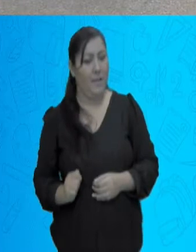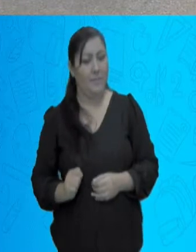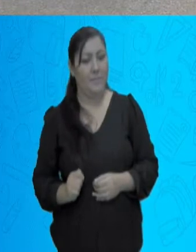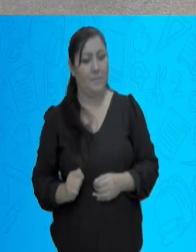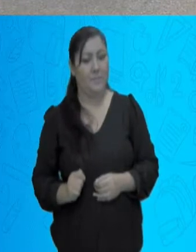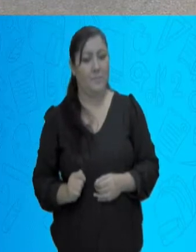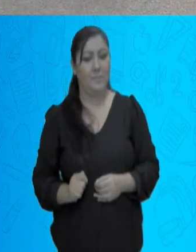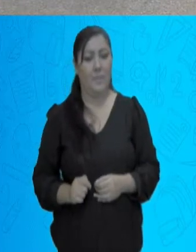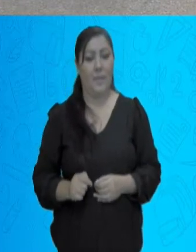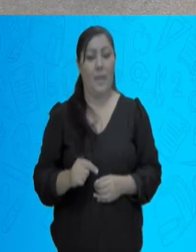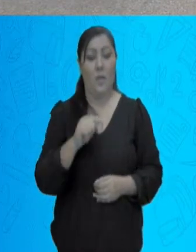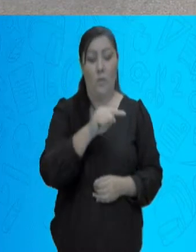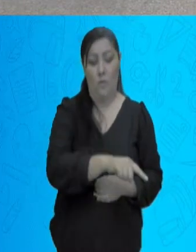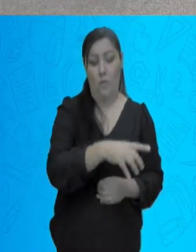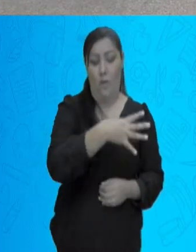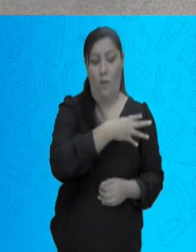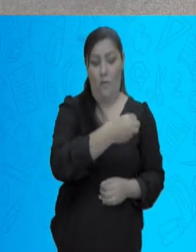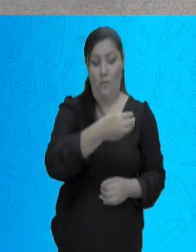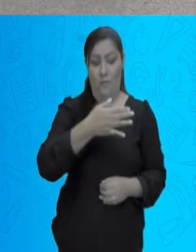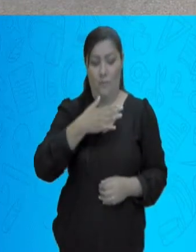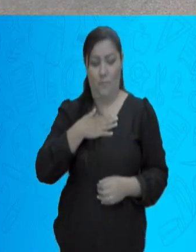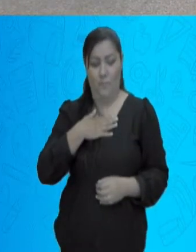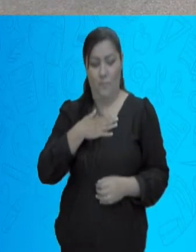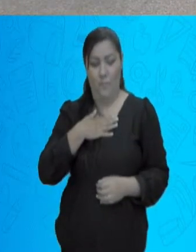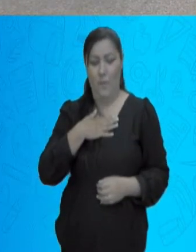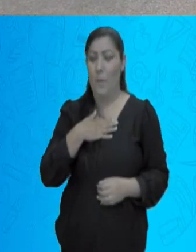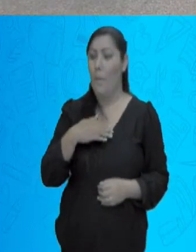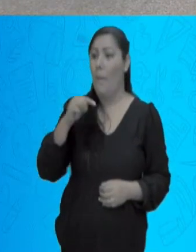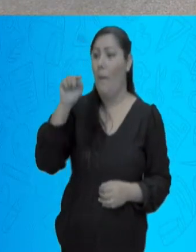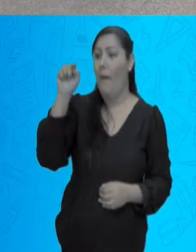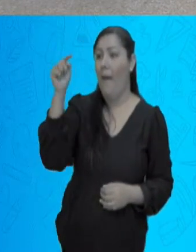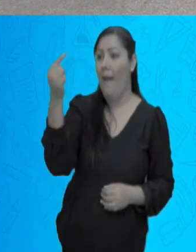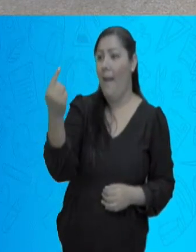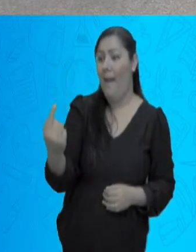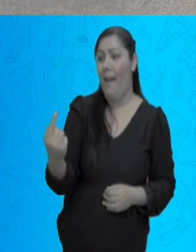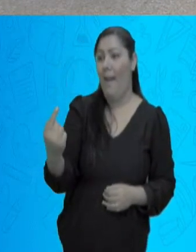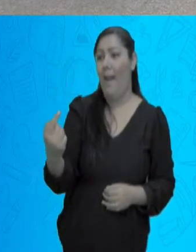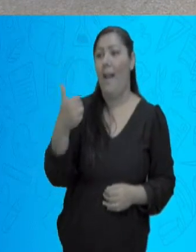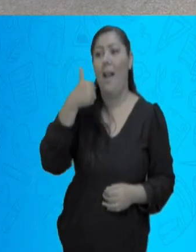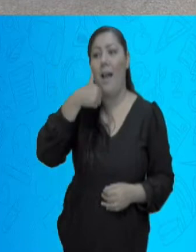sua mãe. Então, somos uma família.